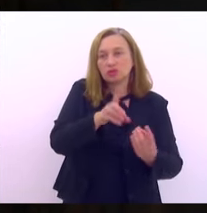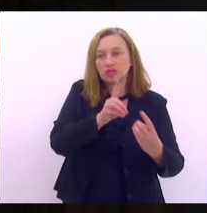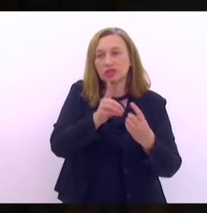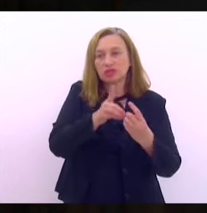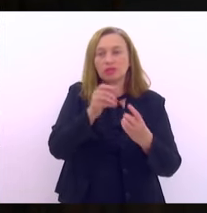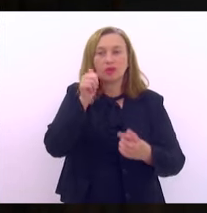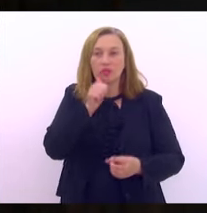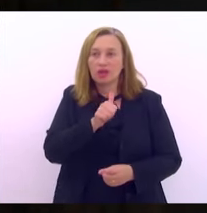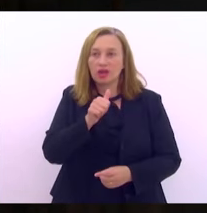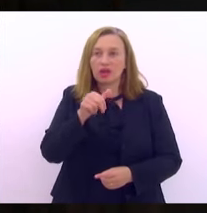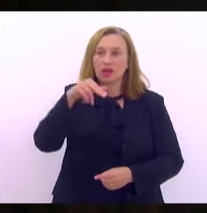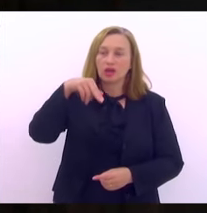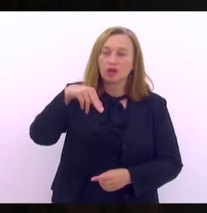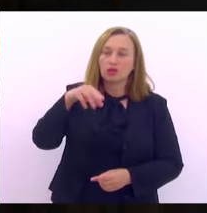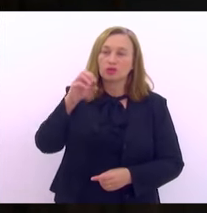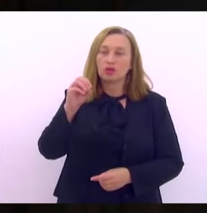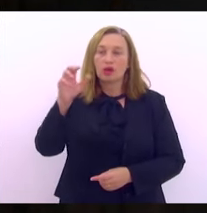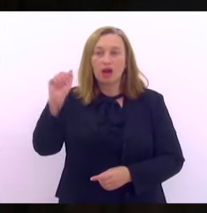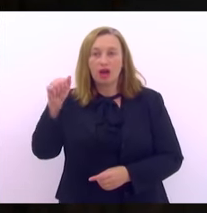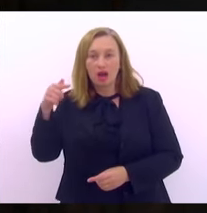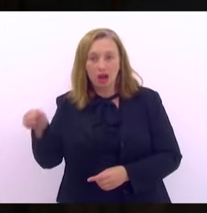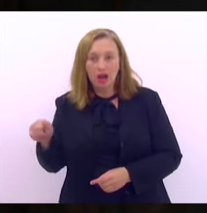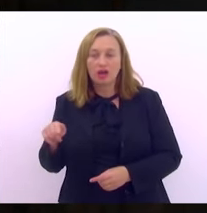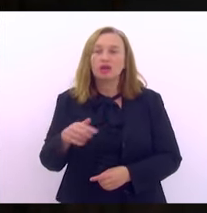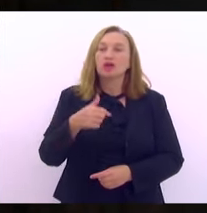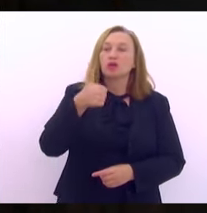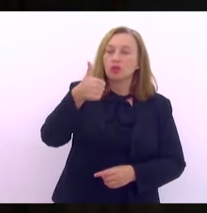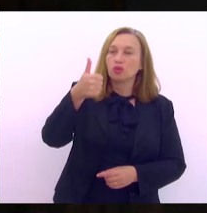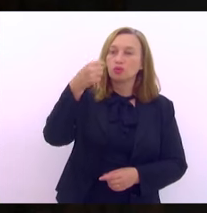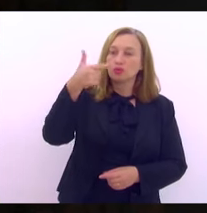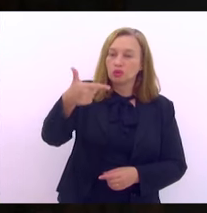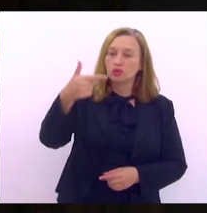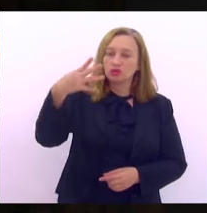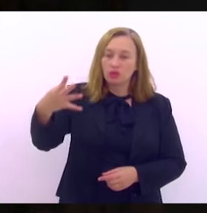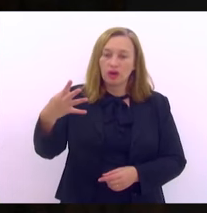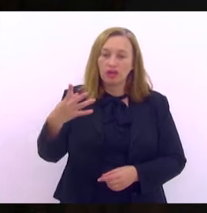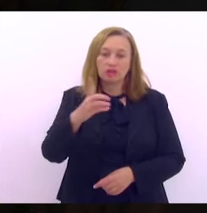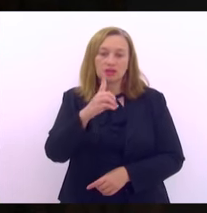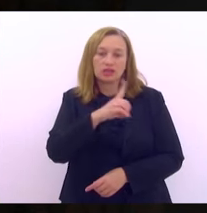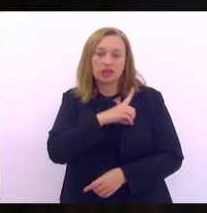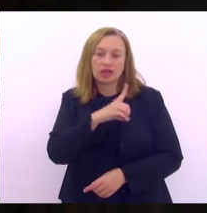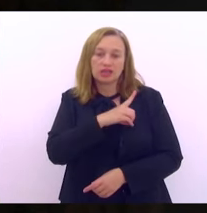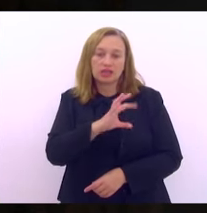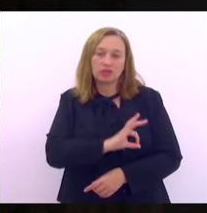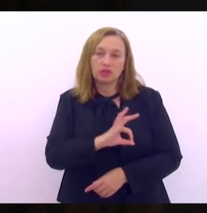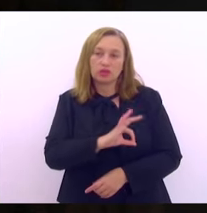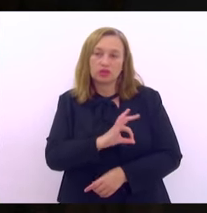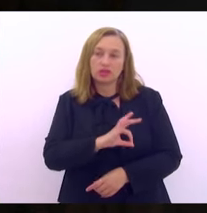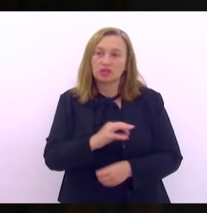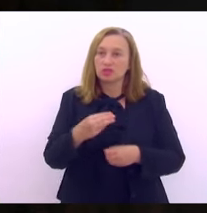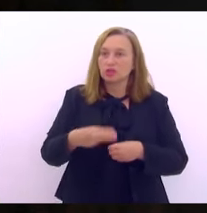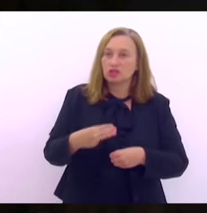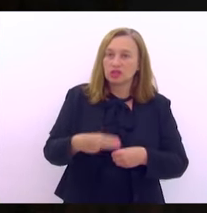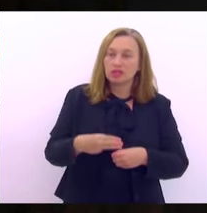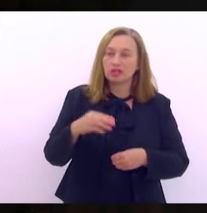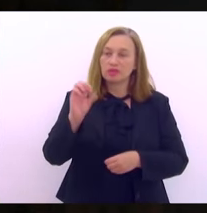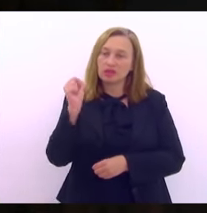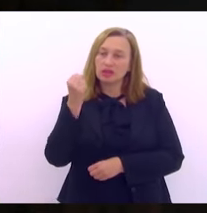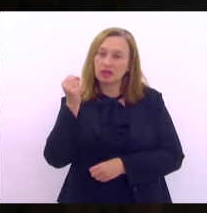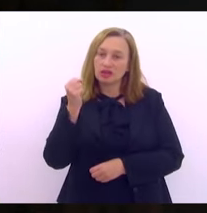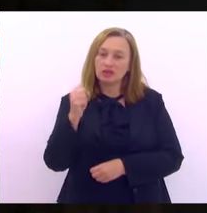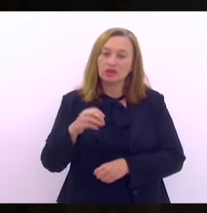mulher NUAM na 124 Delegacia de Polícia, situada no município de Saquarema. Parecer da Comissão de